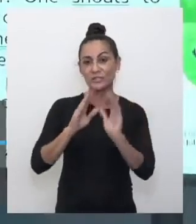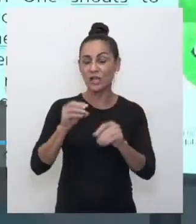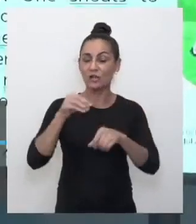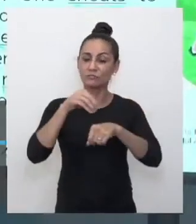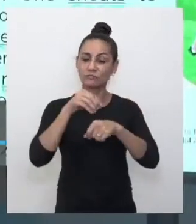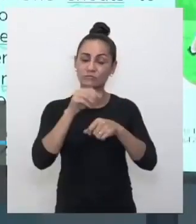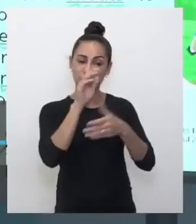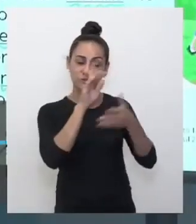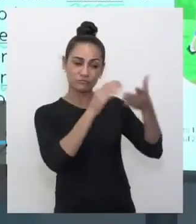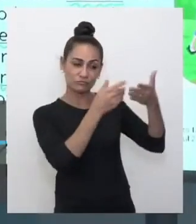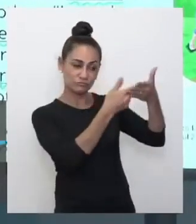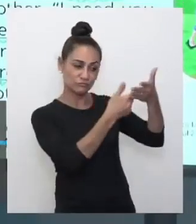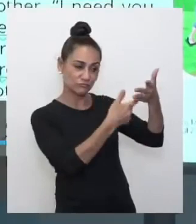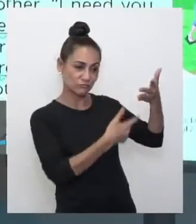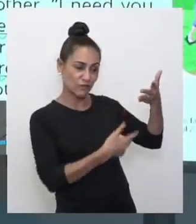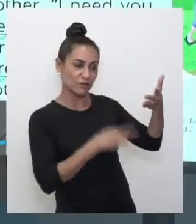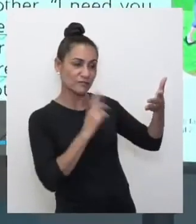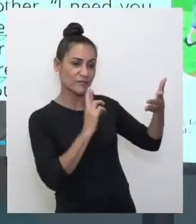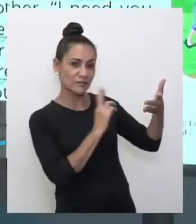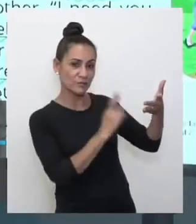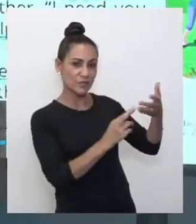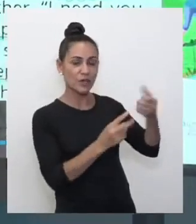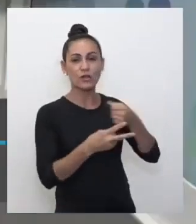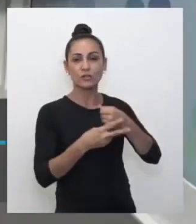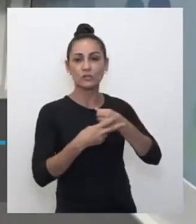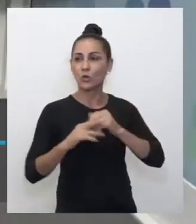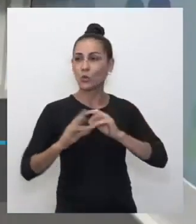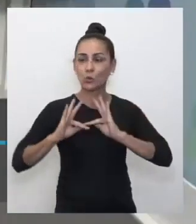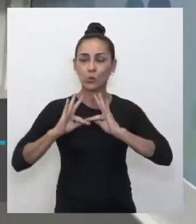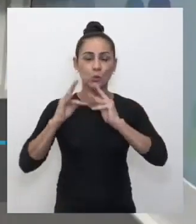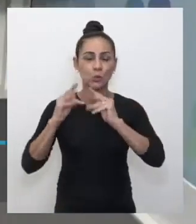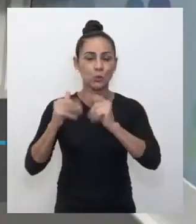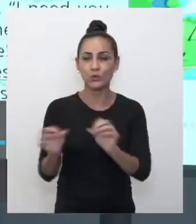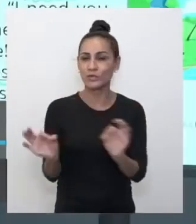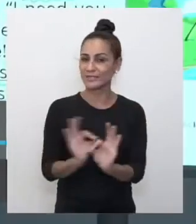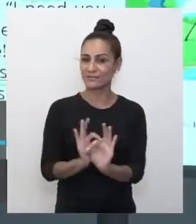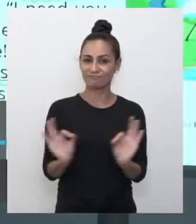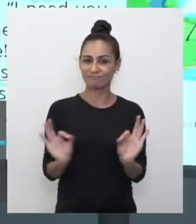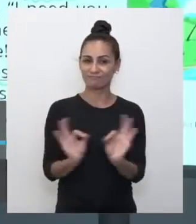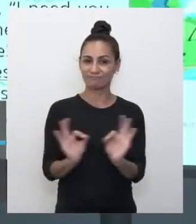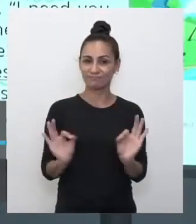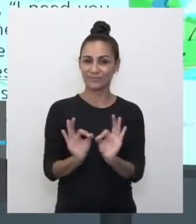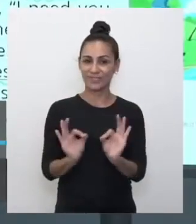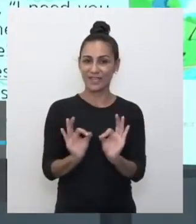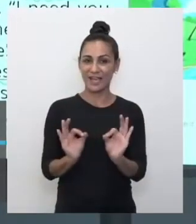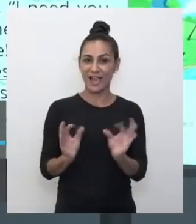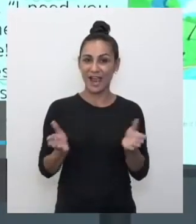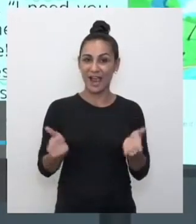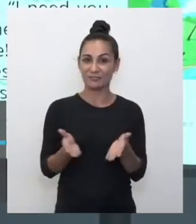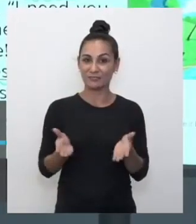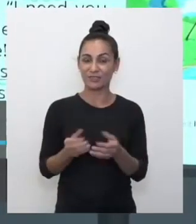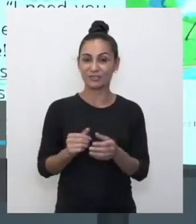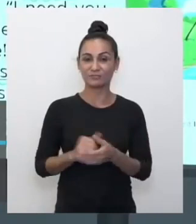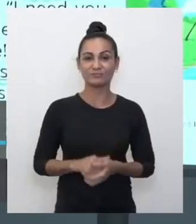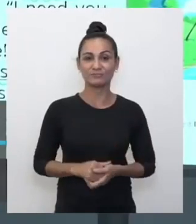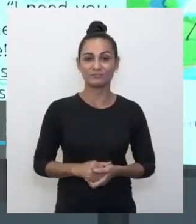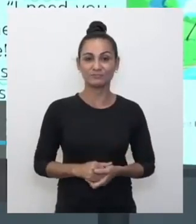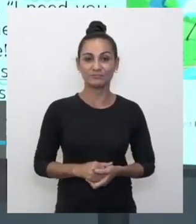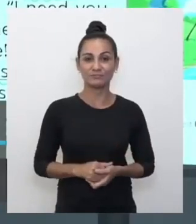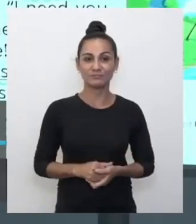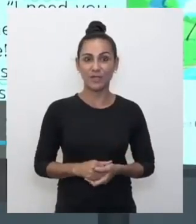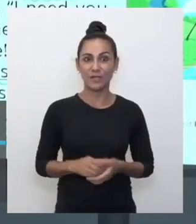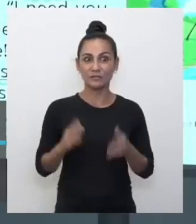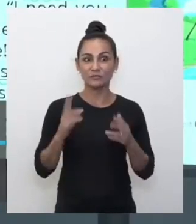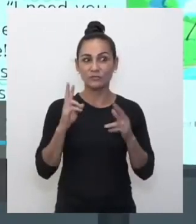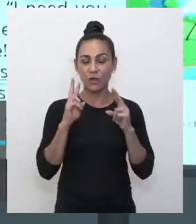gente, perfeito. Estava certo? Tudo certinho, né, Ed? Yes. Agora a gente vai dar um closer look at them. A gente vai